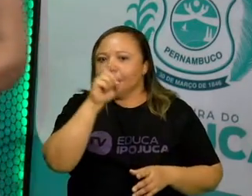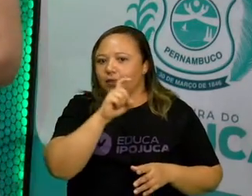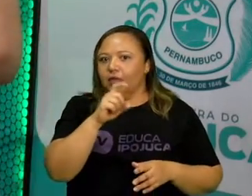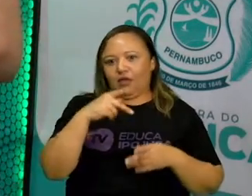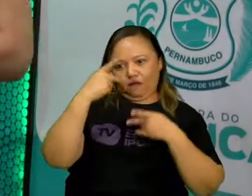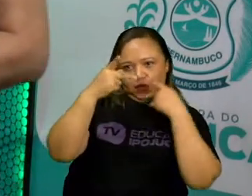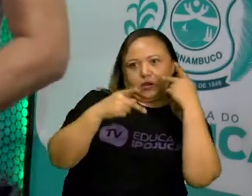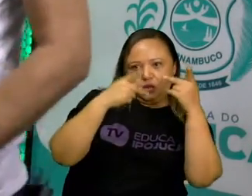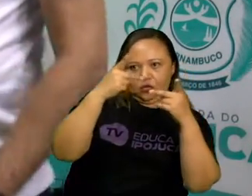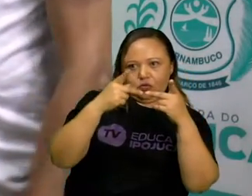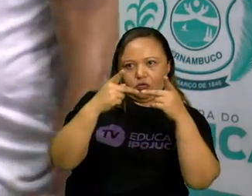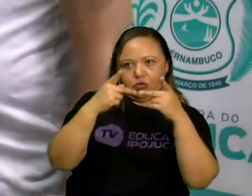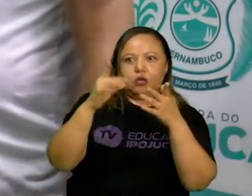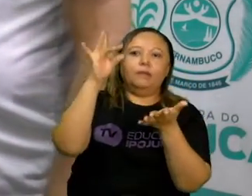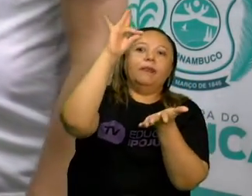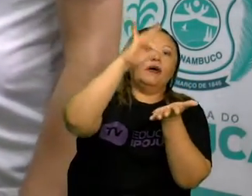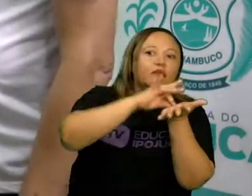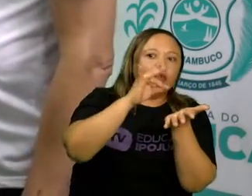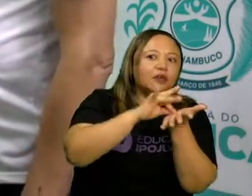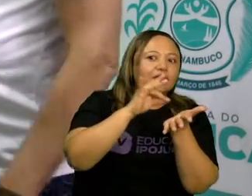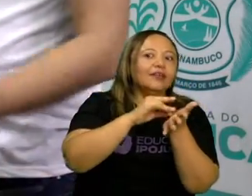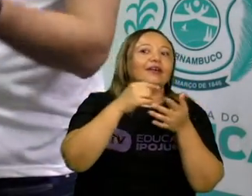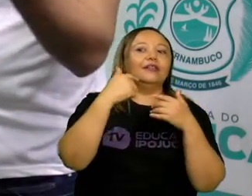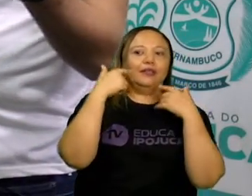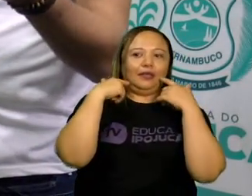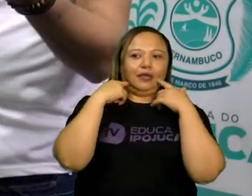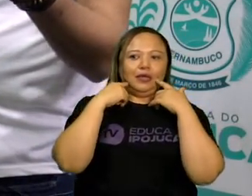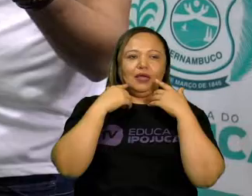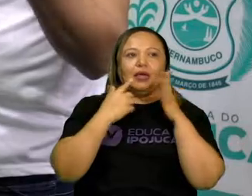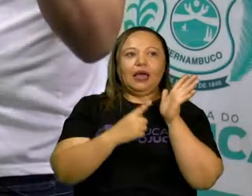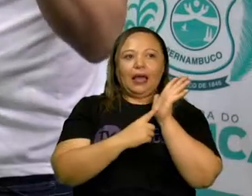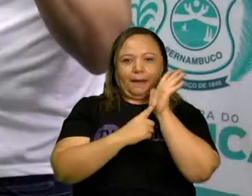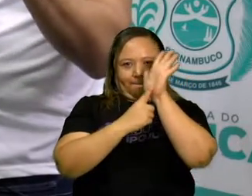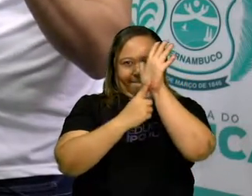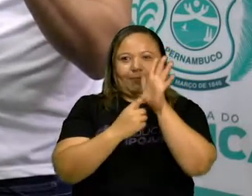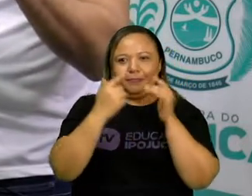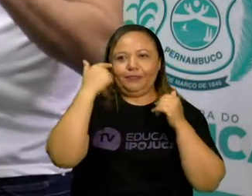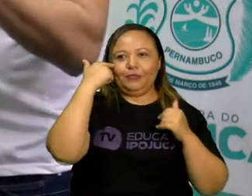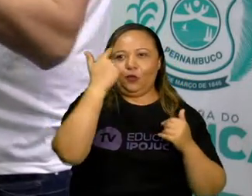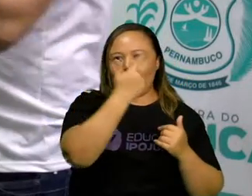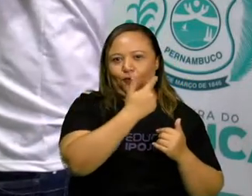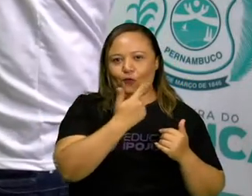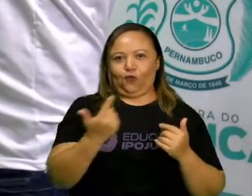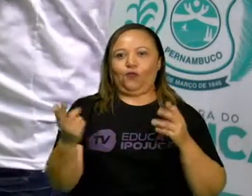nos olhos, ok? Fui